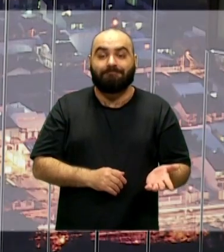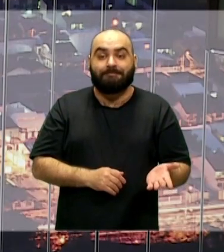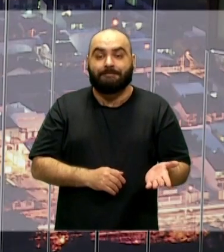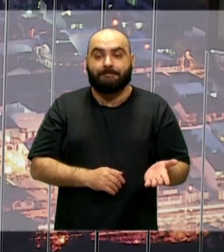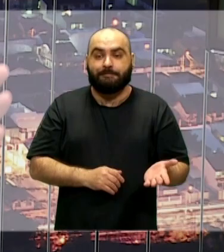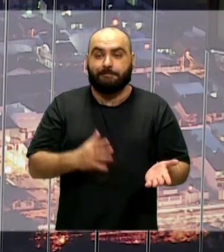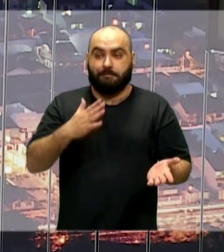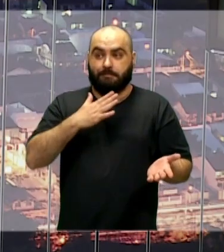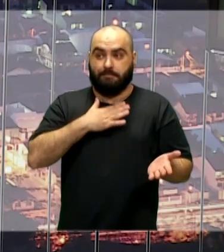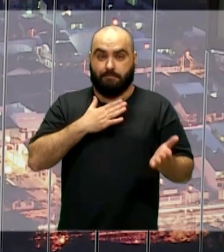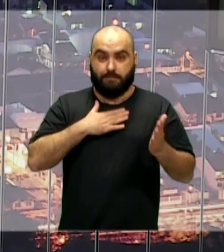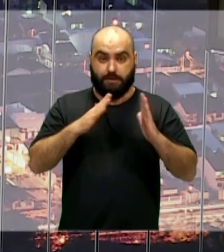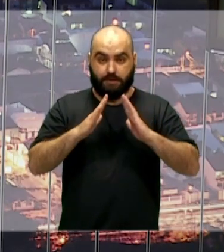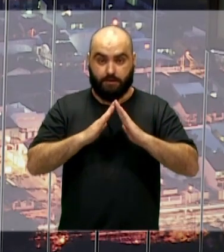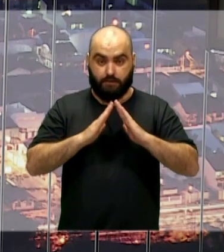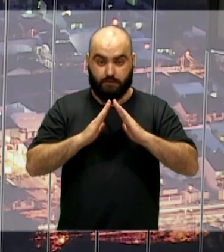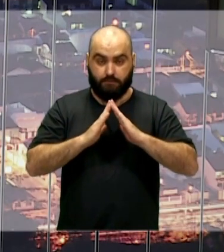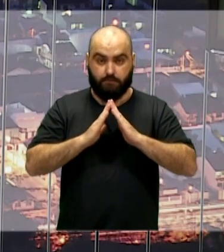nossa casa, eu